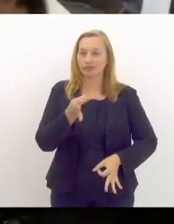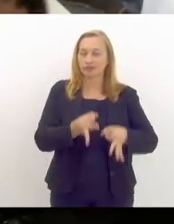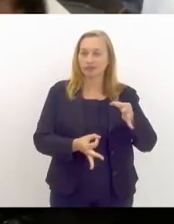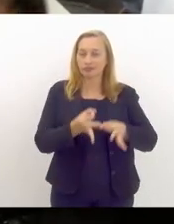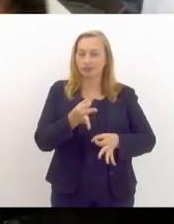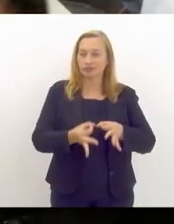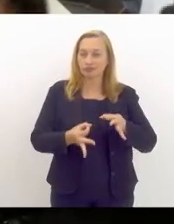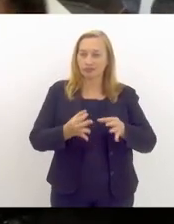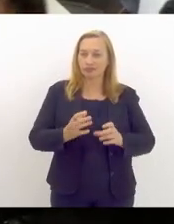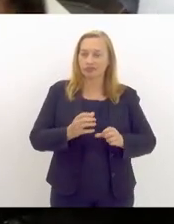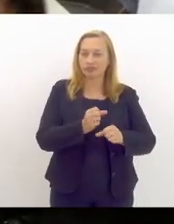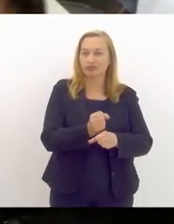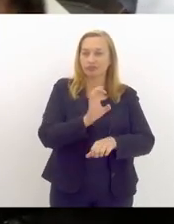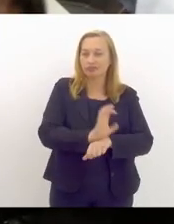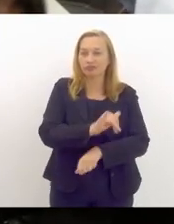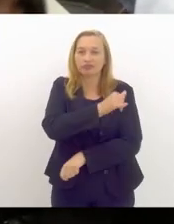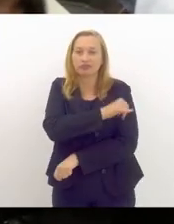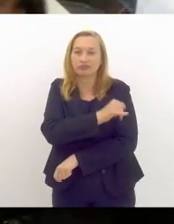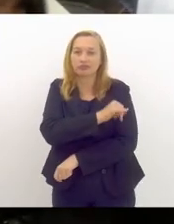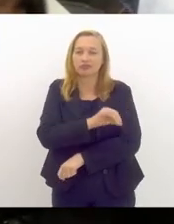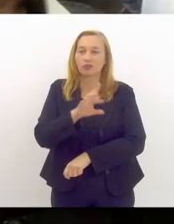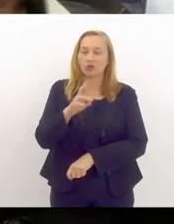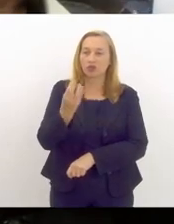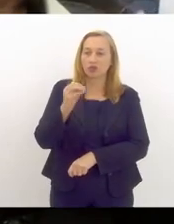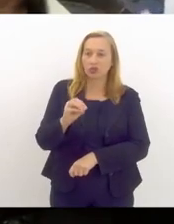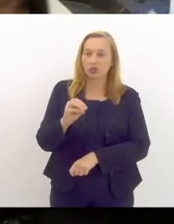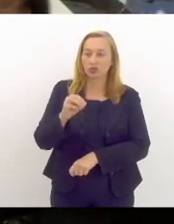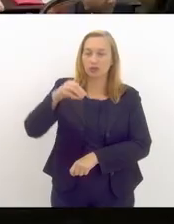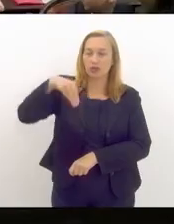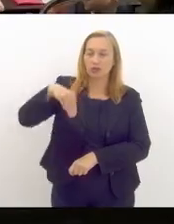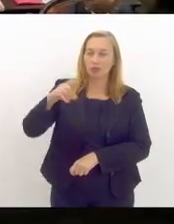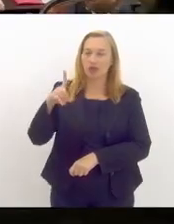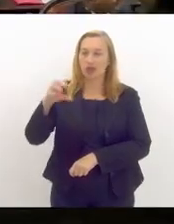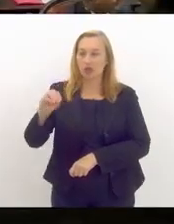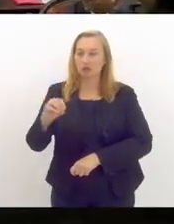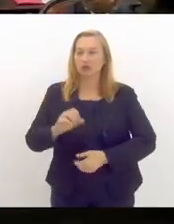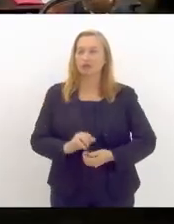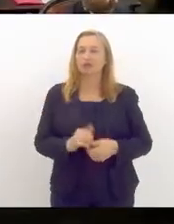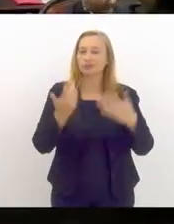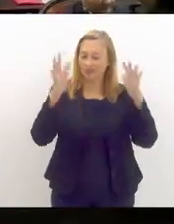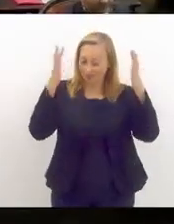Estado do Rio de Janeiro, Rodrigo Melo do Nascimento.